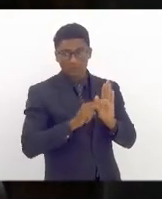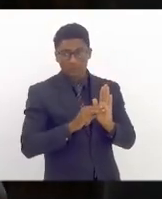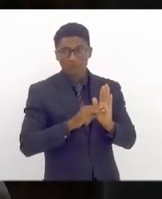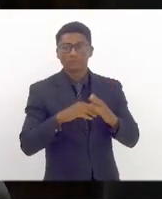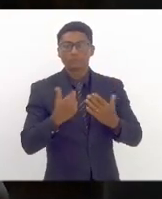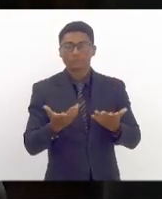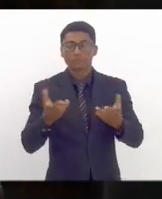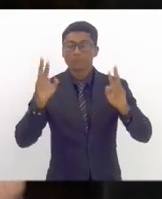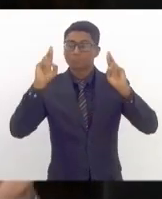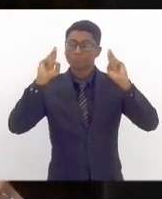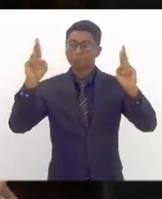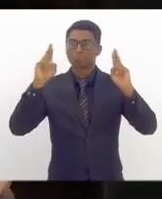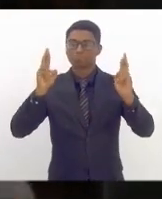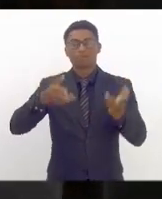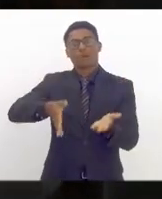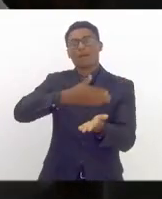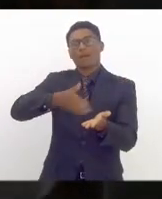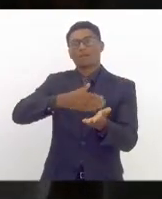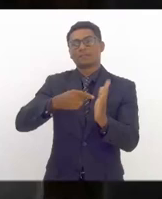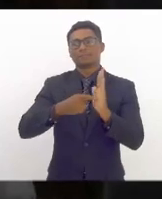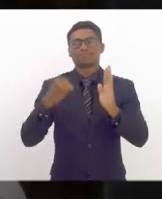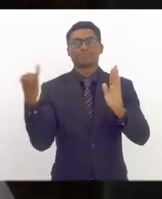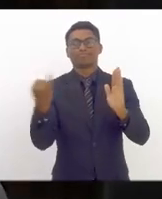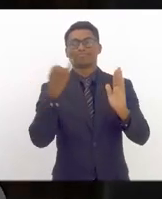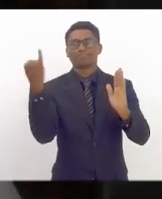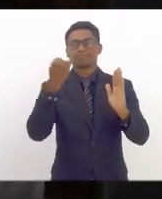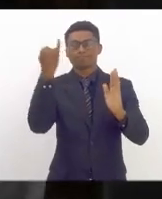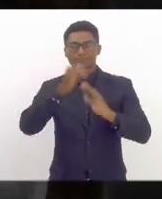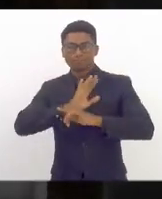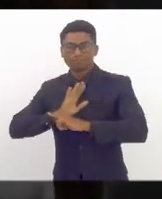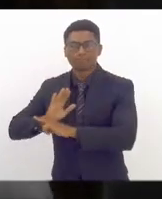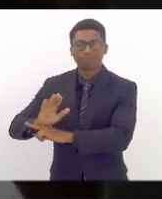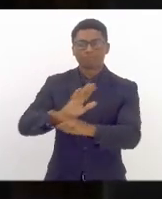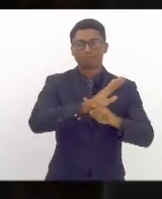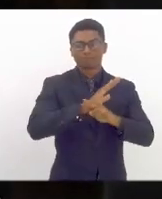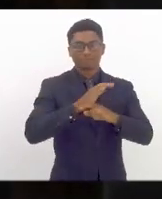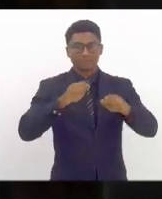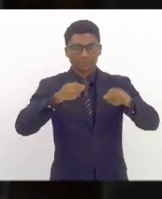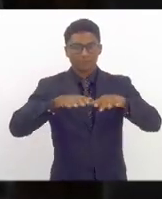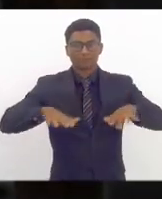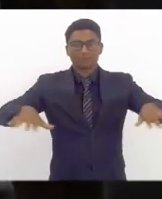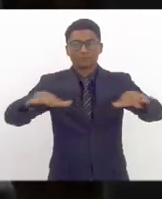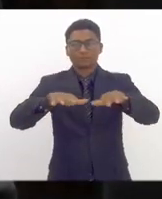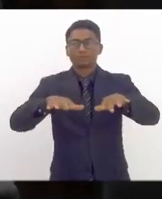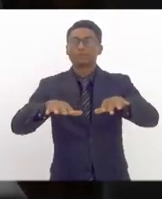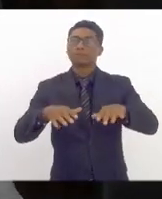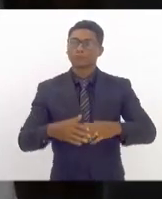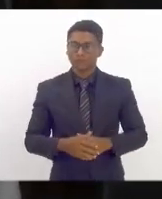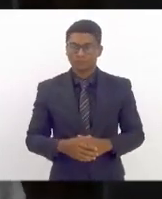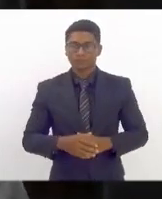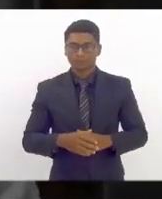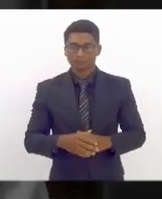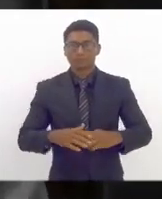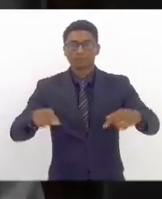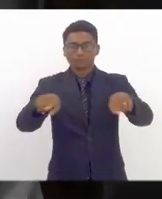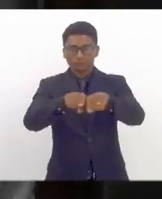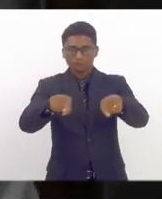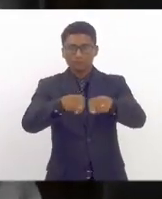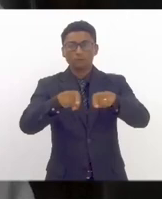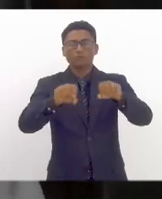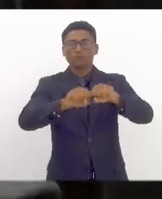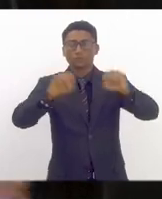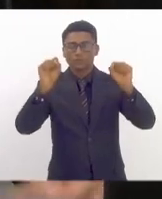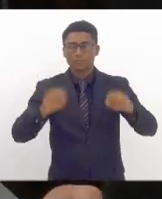que seja o importante instrumento formativo e que ajude na consolidação do sistema